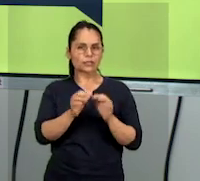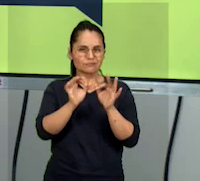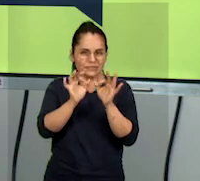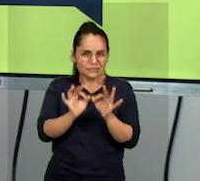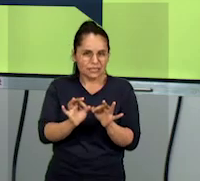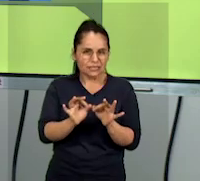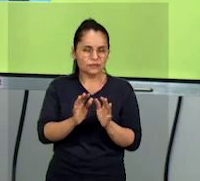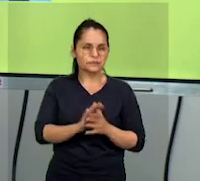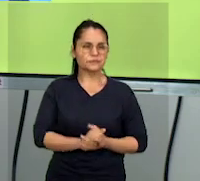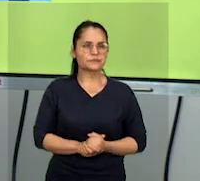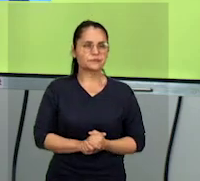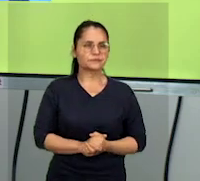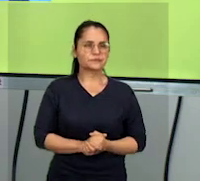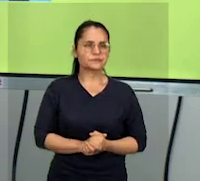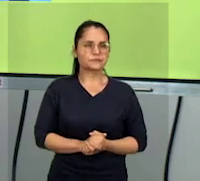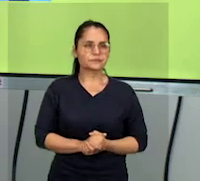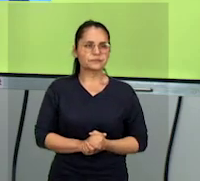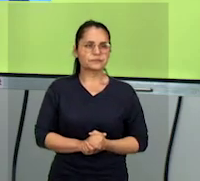sentido.